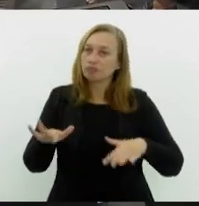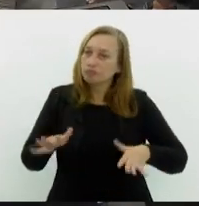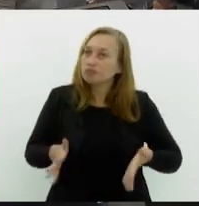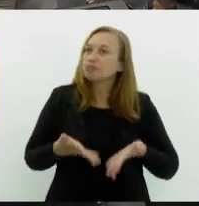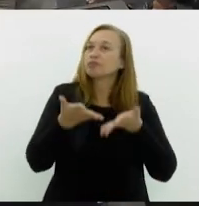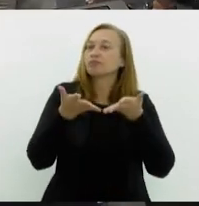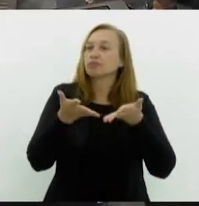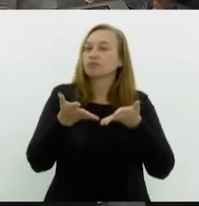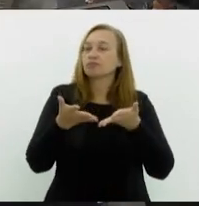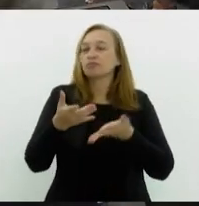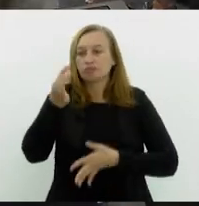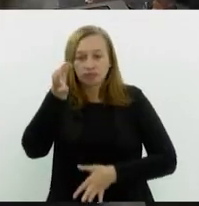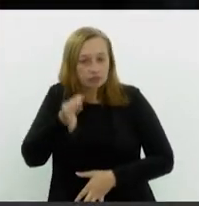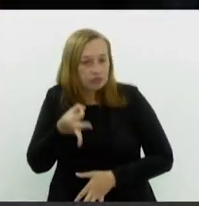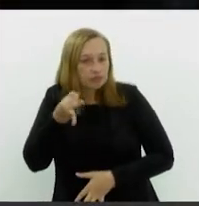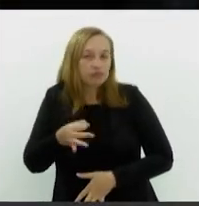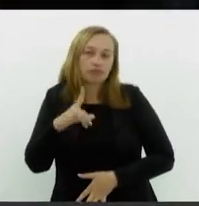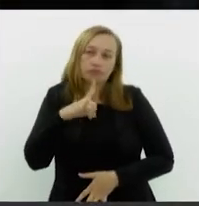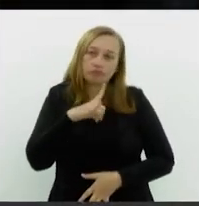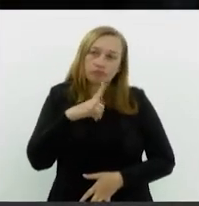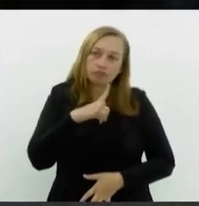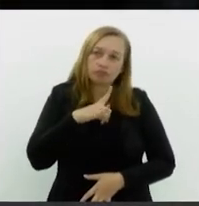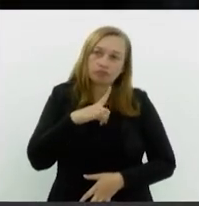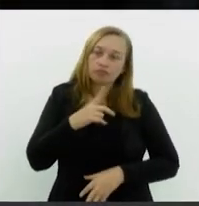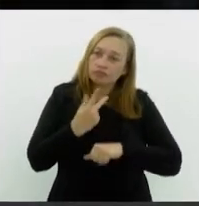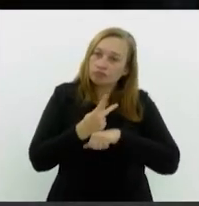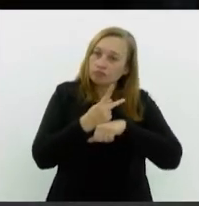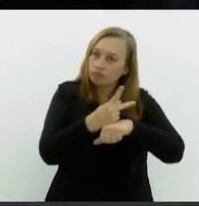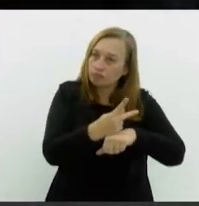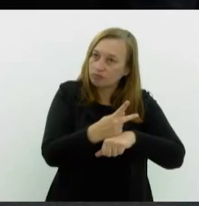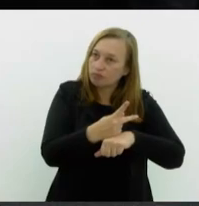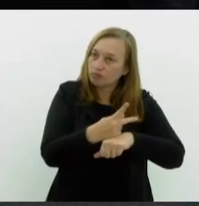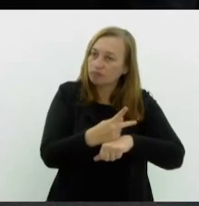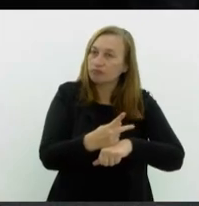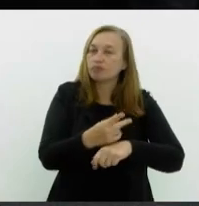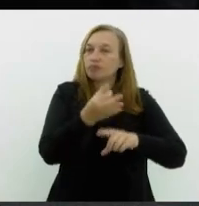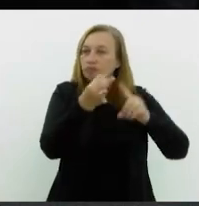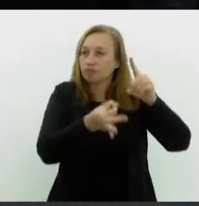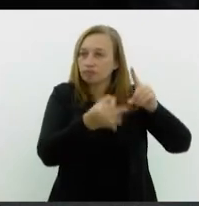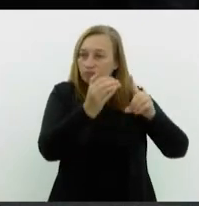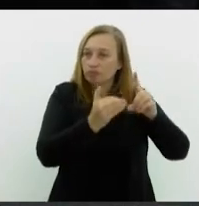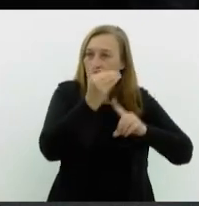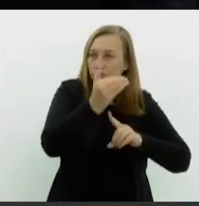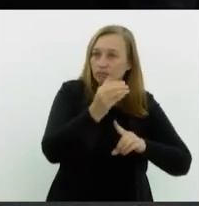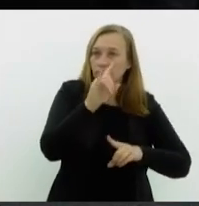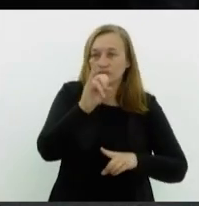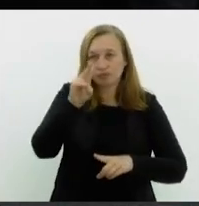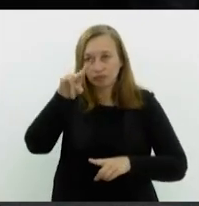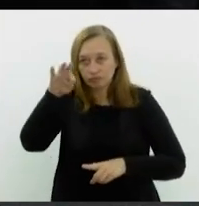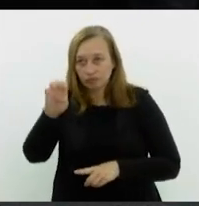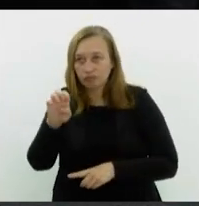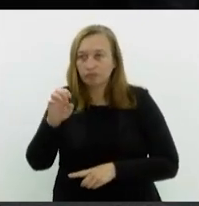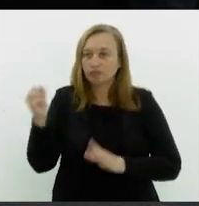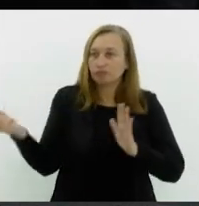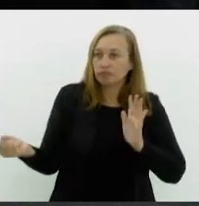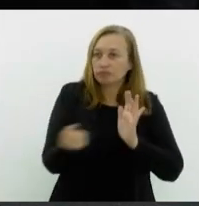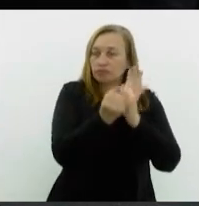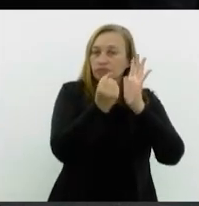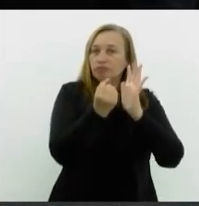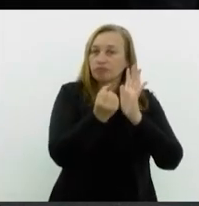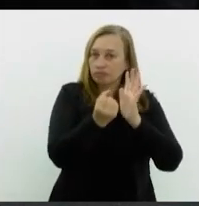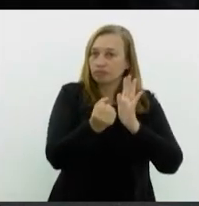iniciativa e eu tenho certeza que esse prêmio concedido à desembargadora Ivone Caetano vai ser um marco